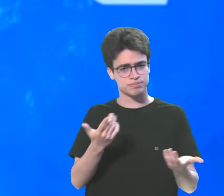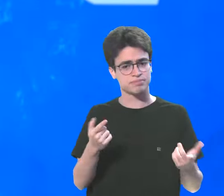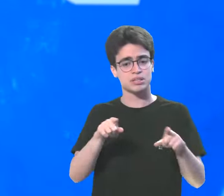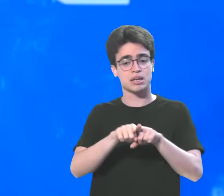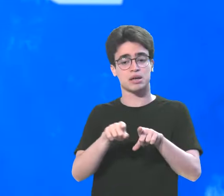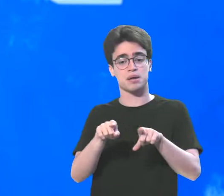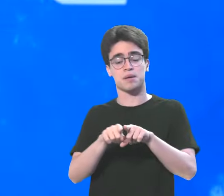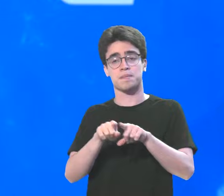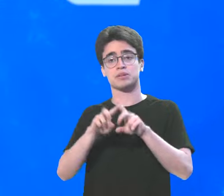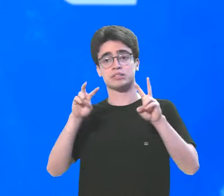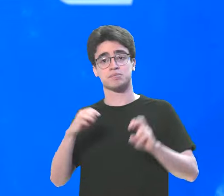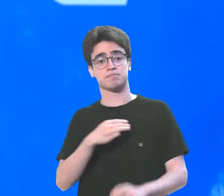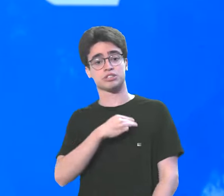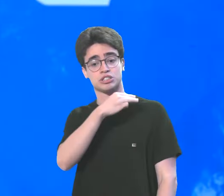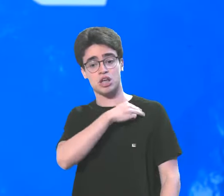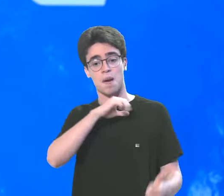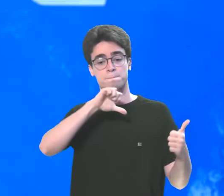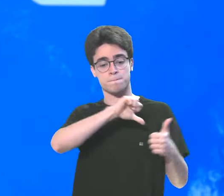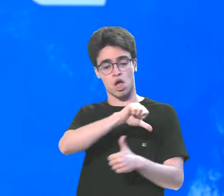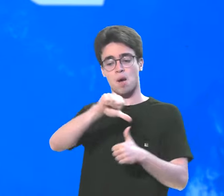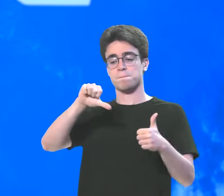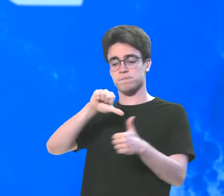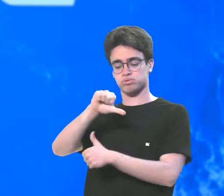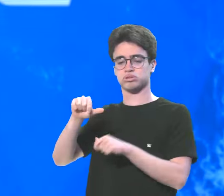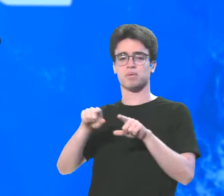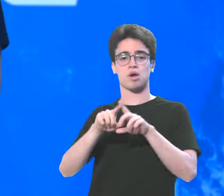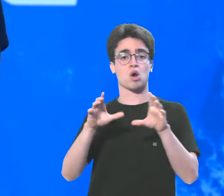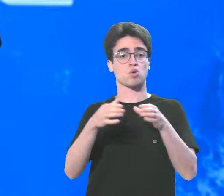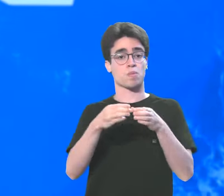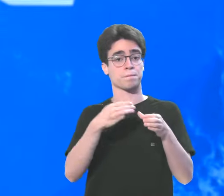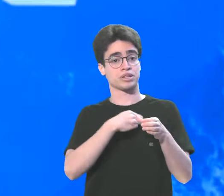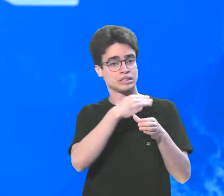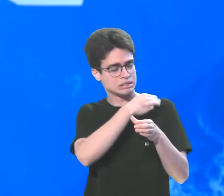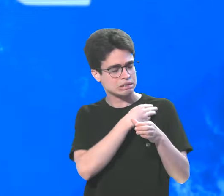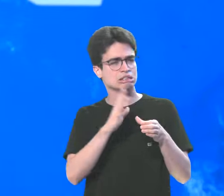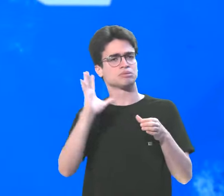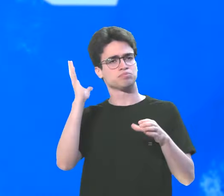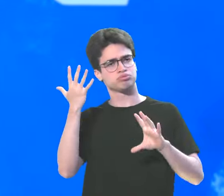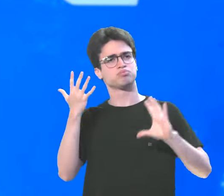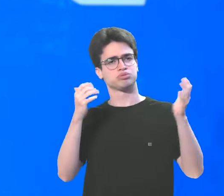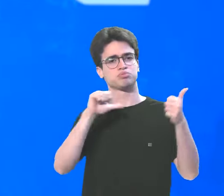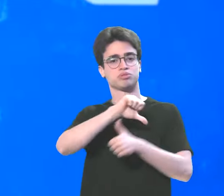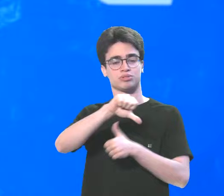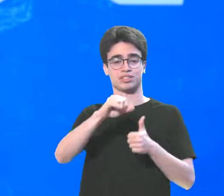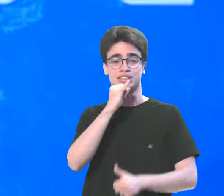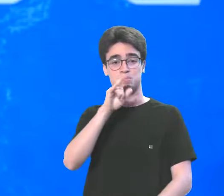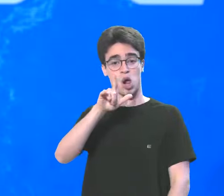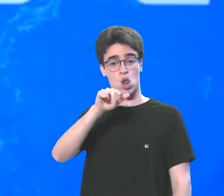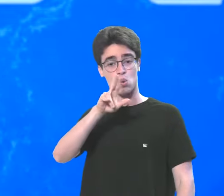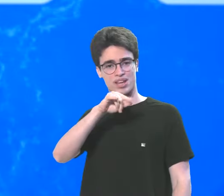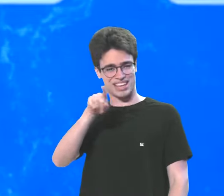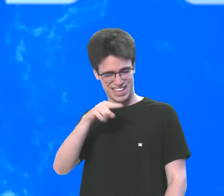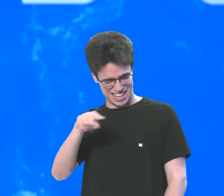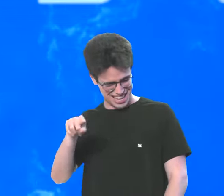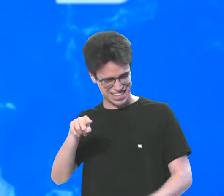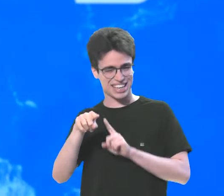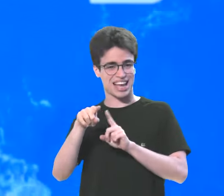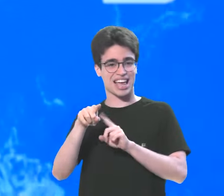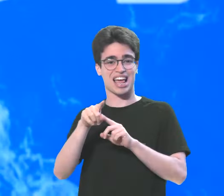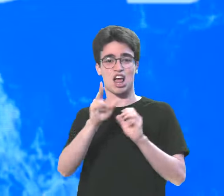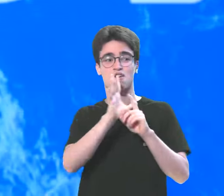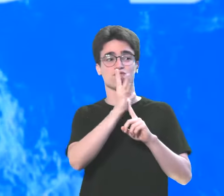mudanças ministeriais né nossa equipe ministerial teve algumas alterações o Luiz saiu do do